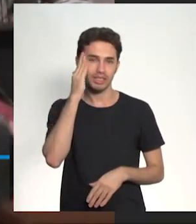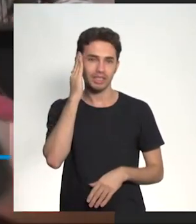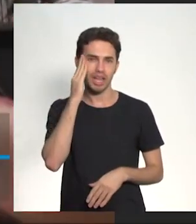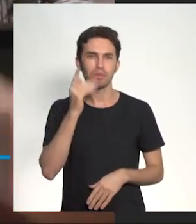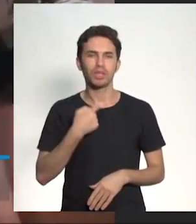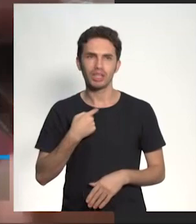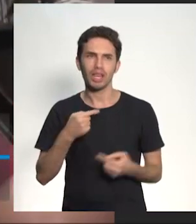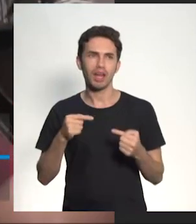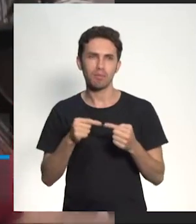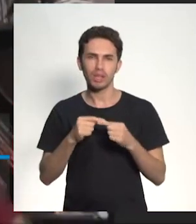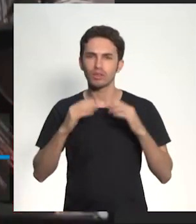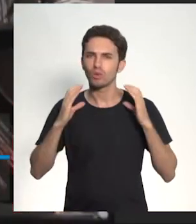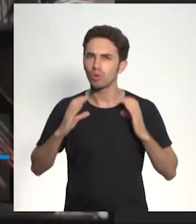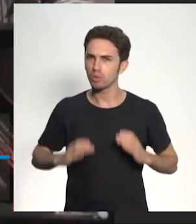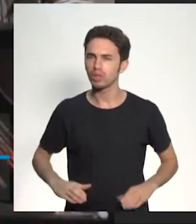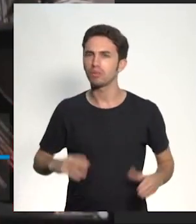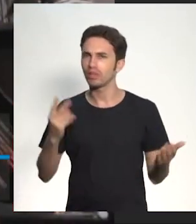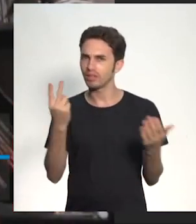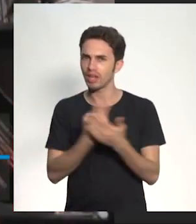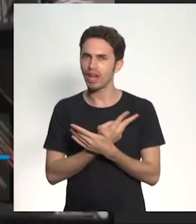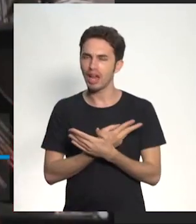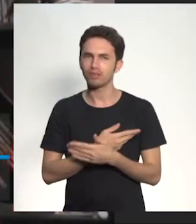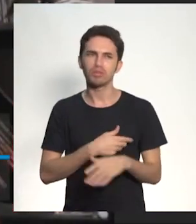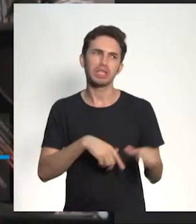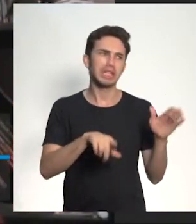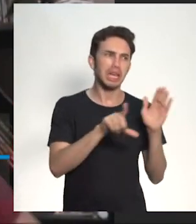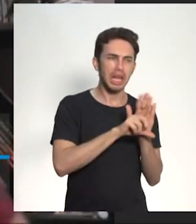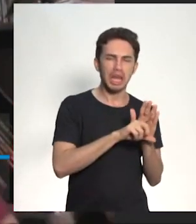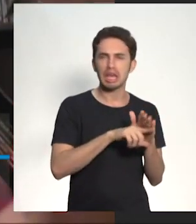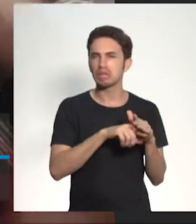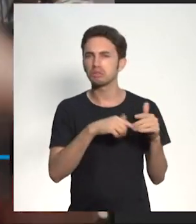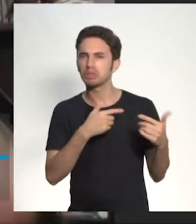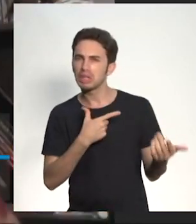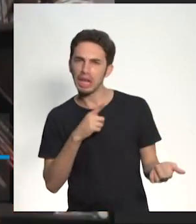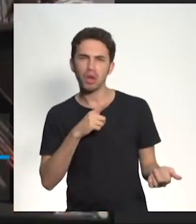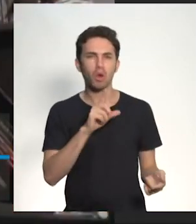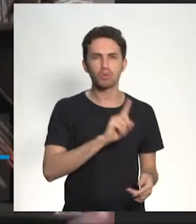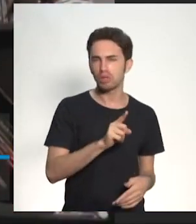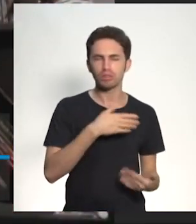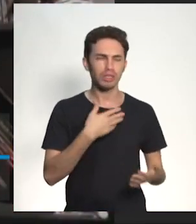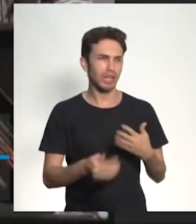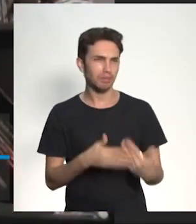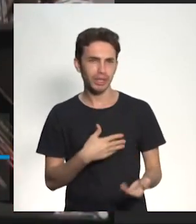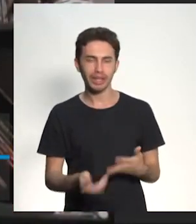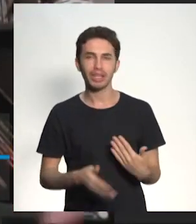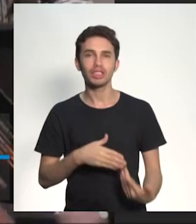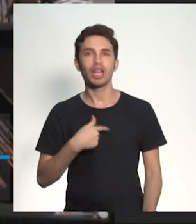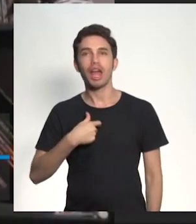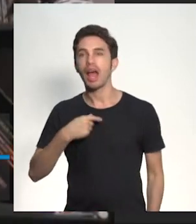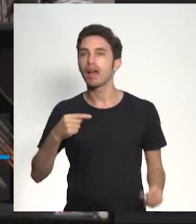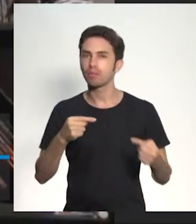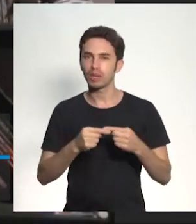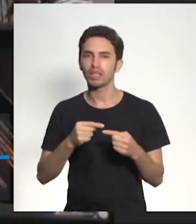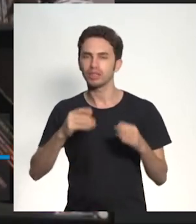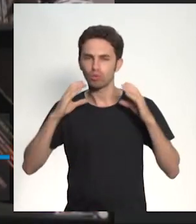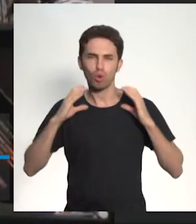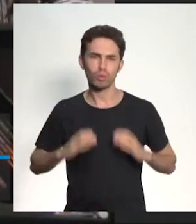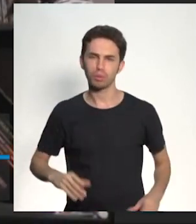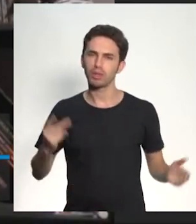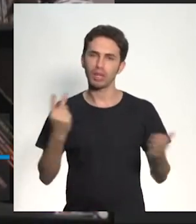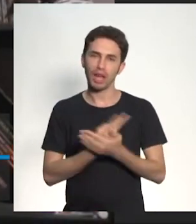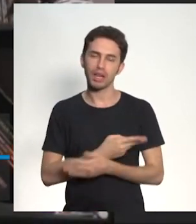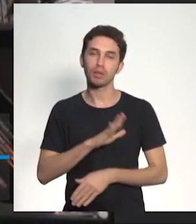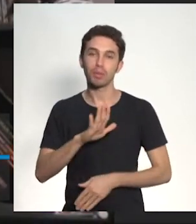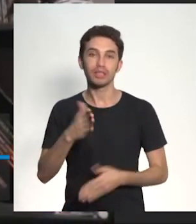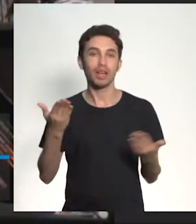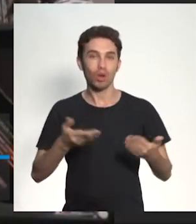errada, indiferente da existência de uma lei ou não que diga sobre isso, né, isso já deveria ser interiorizado na nossa cabeça, mas existe uma lei, né,